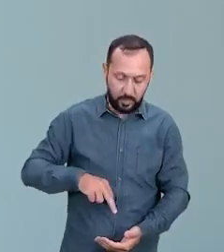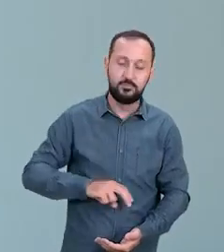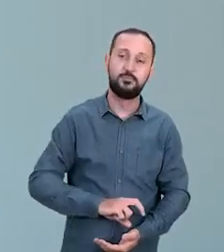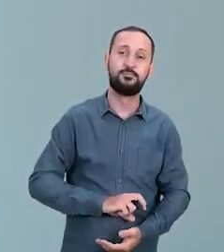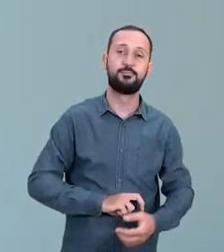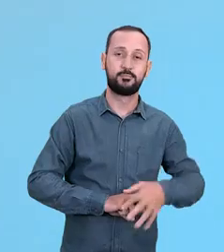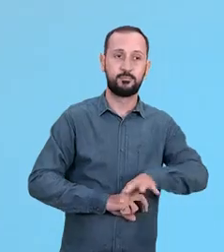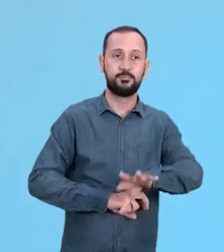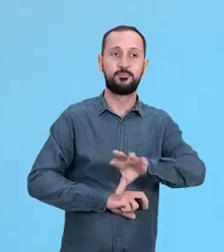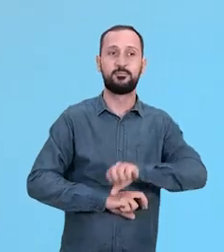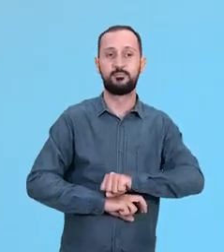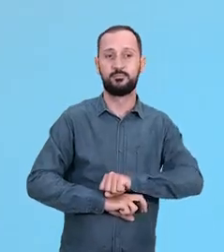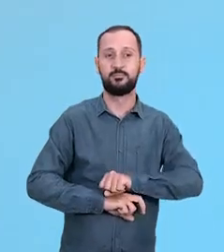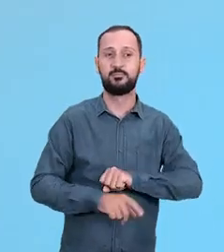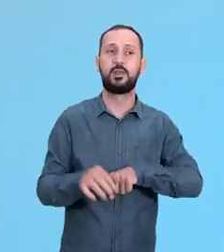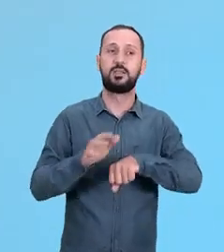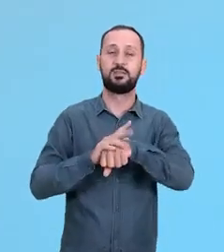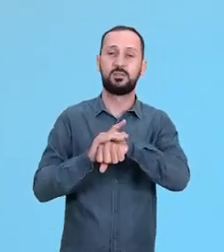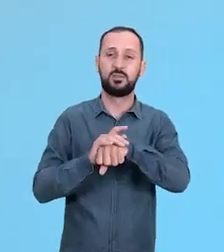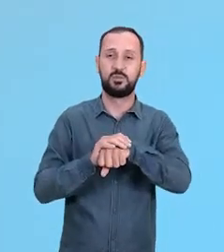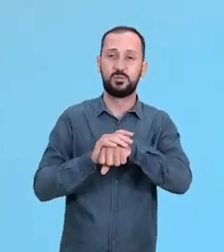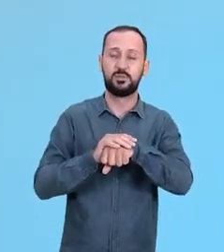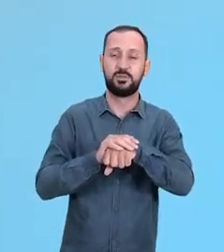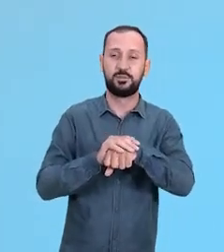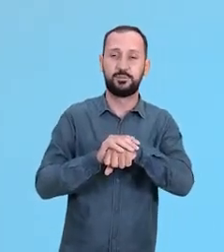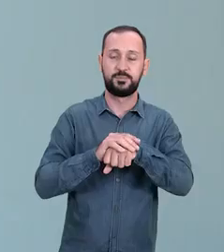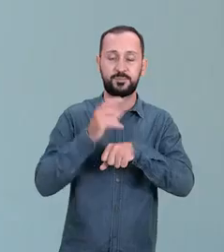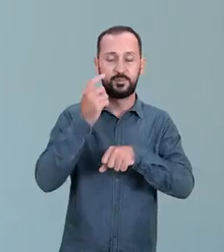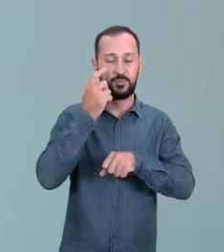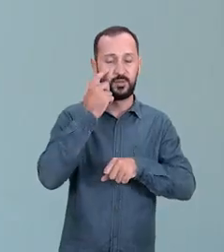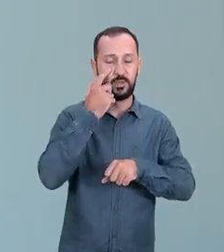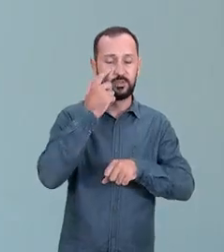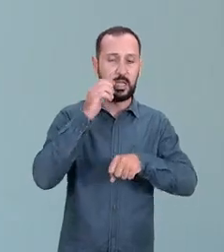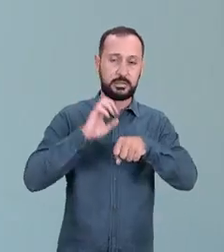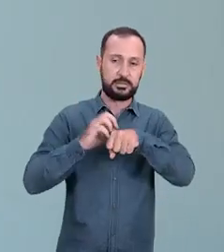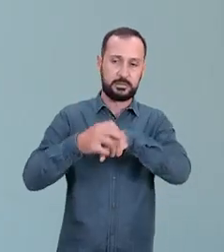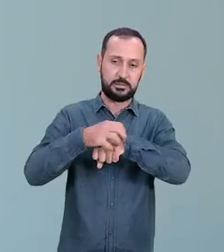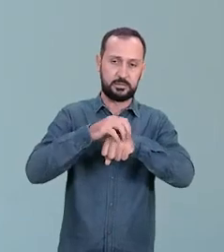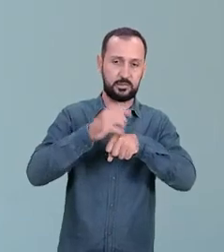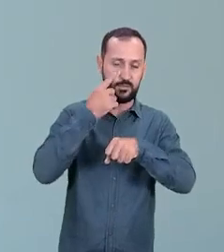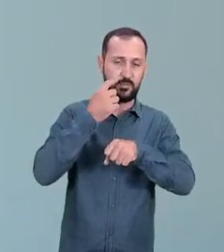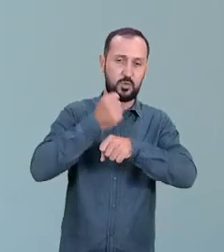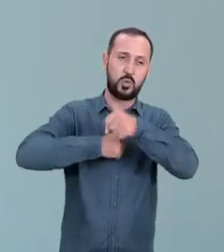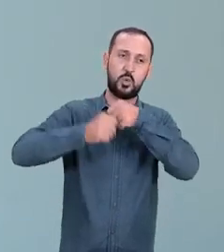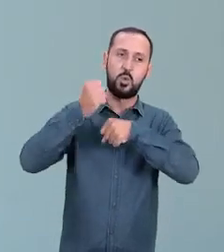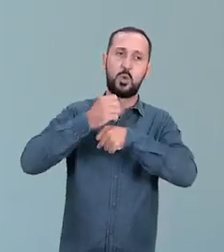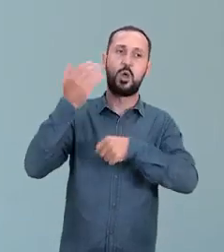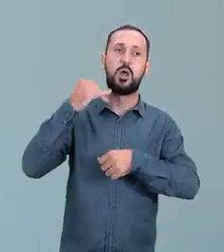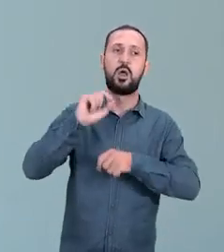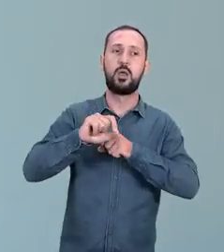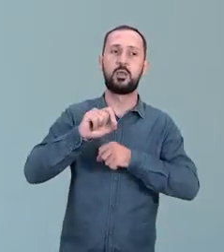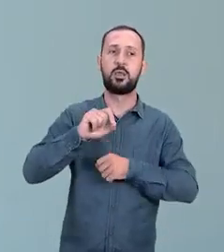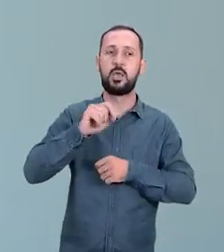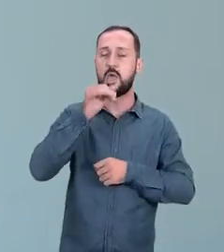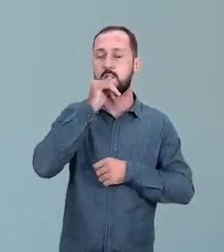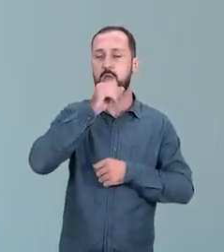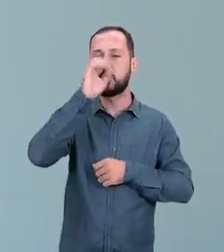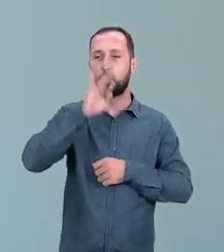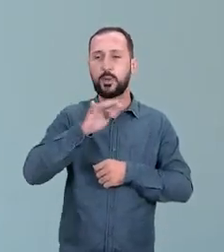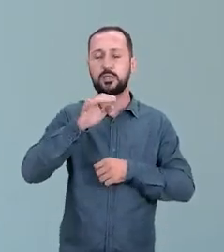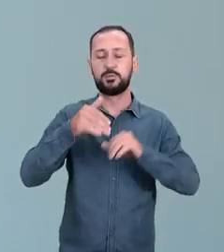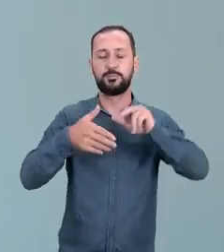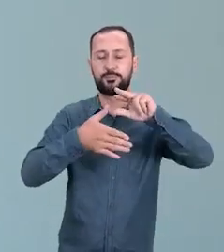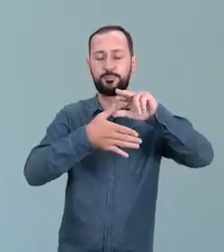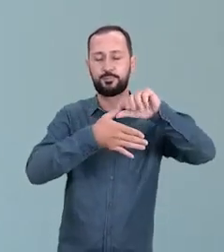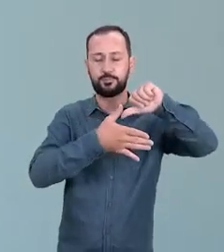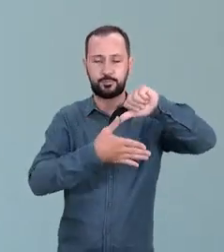principal consequência, então, dessa doença Zika, que a gente tem visto nos últimos anos, principalmente aqui no Brasil e nas